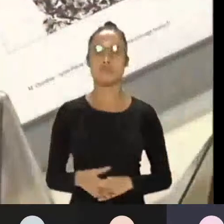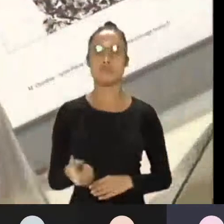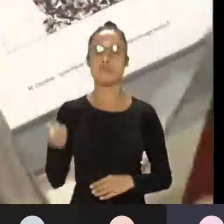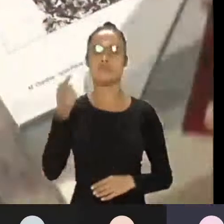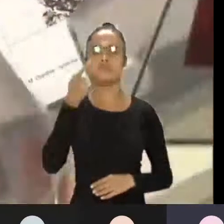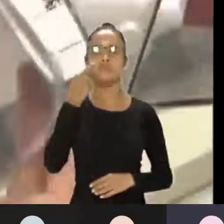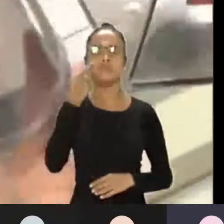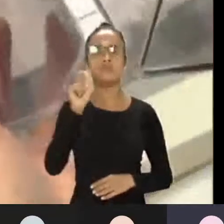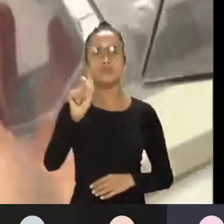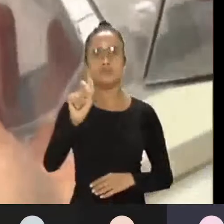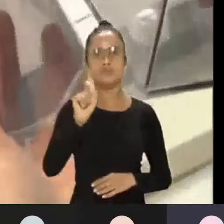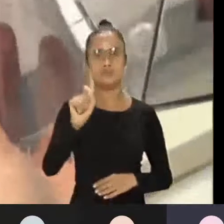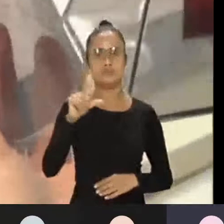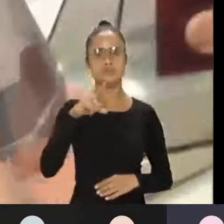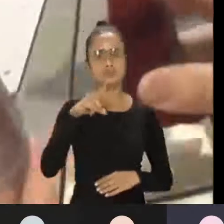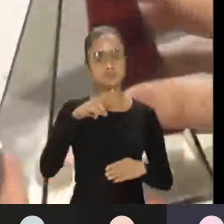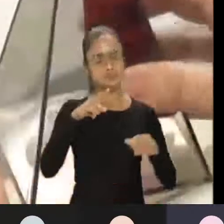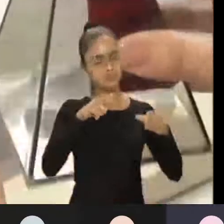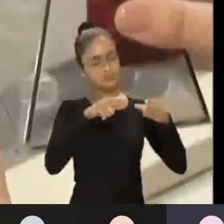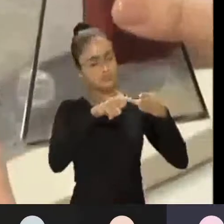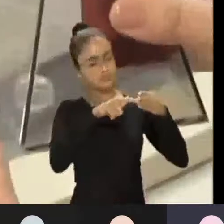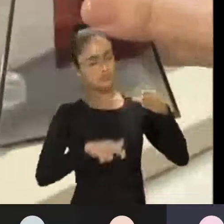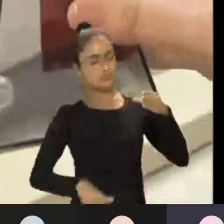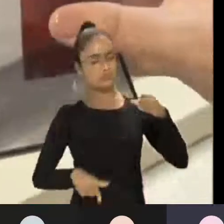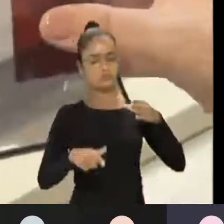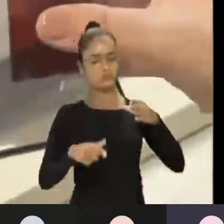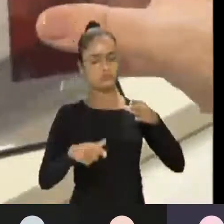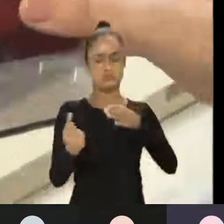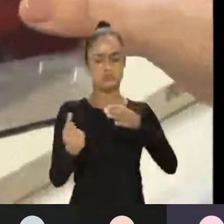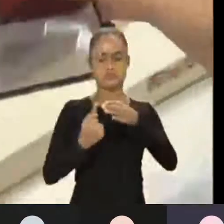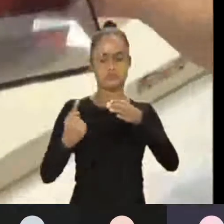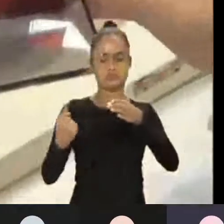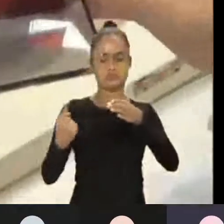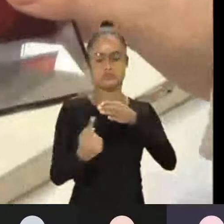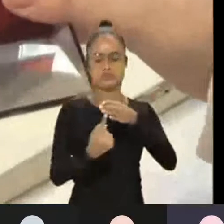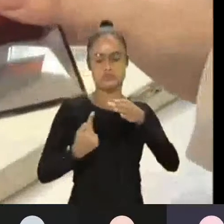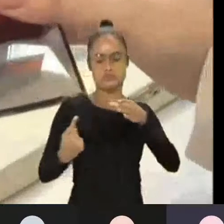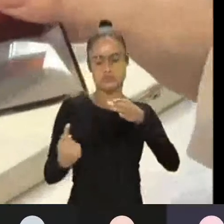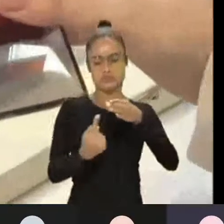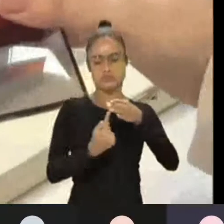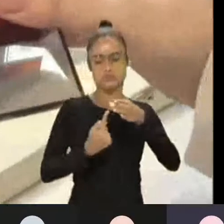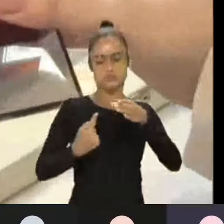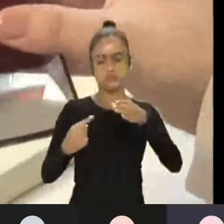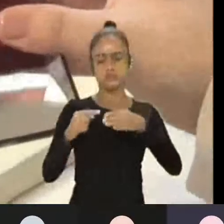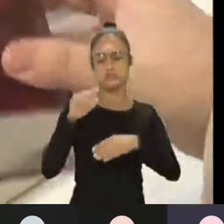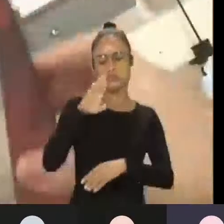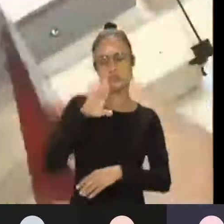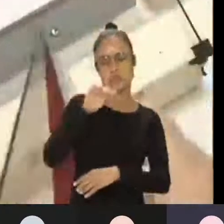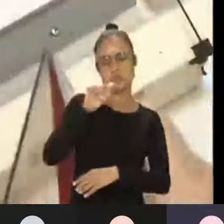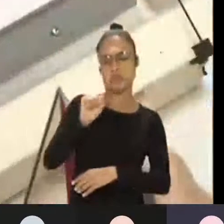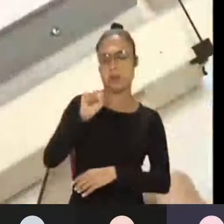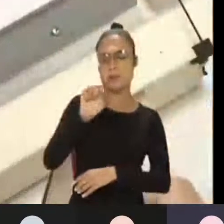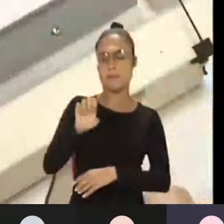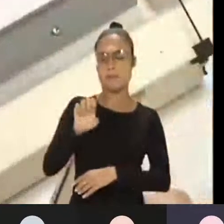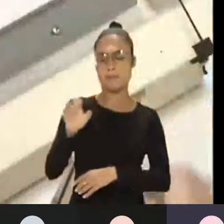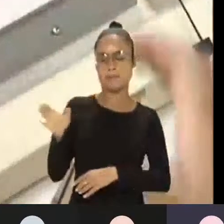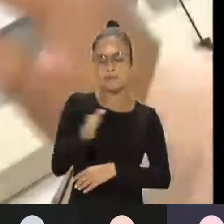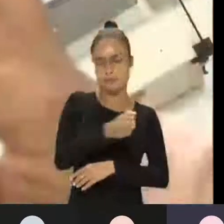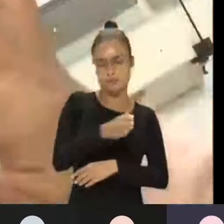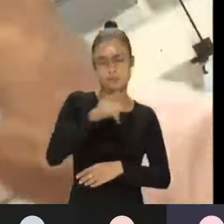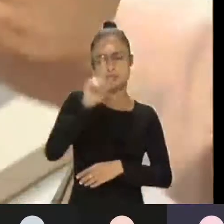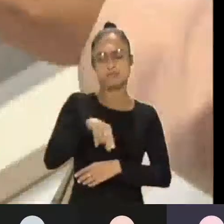da pirâmide, eu tenho um corpo redondo, ó, que ele tem uma base e converte a